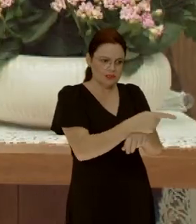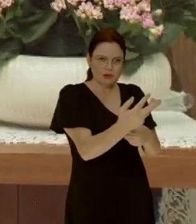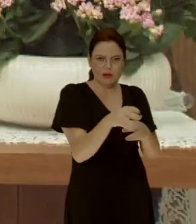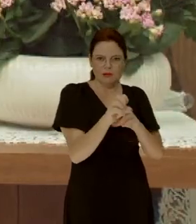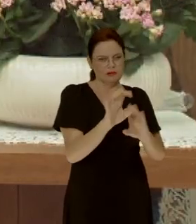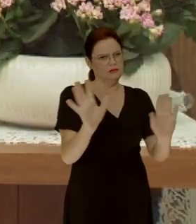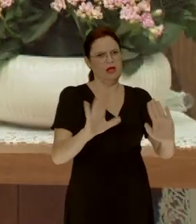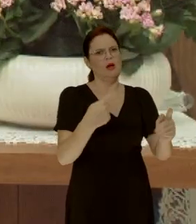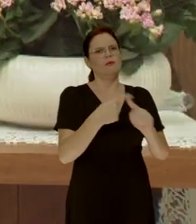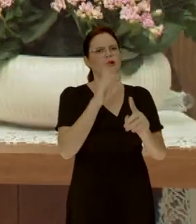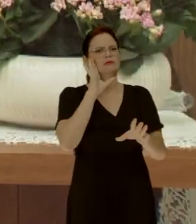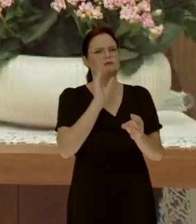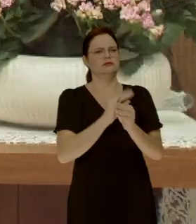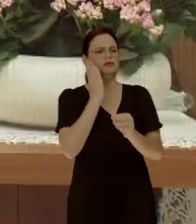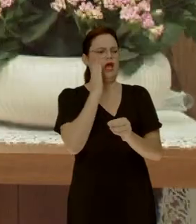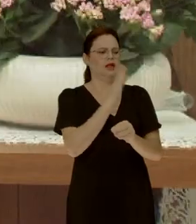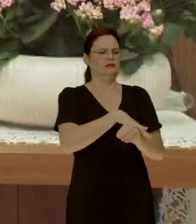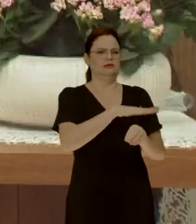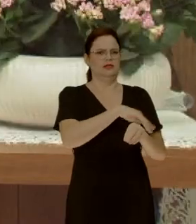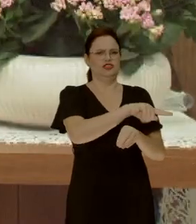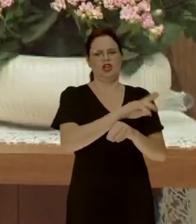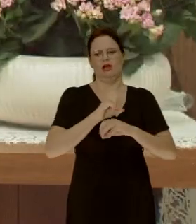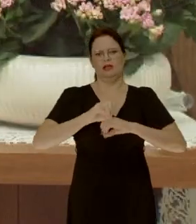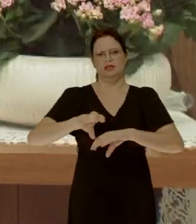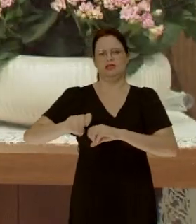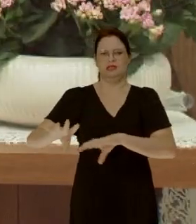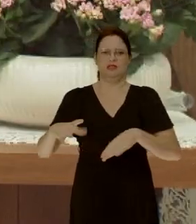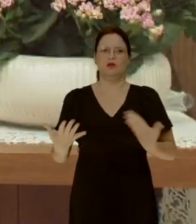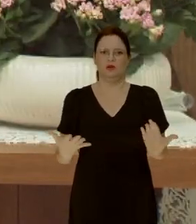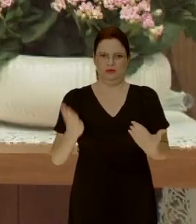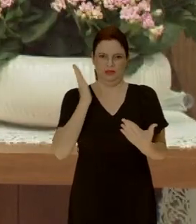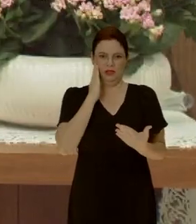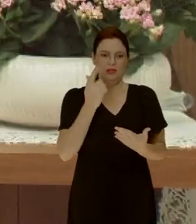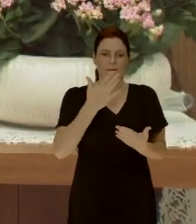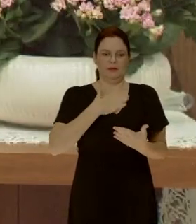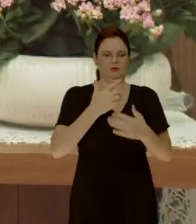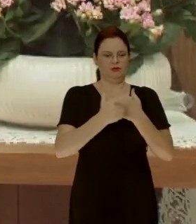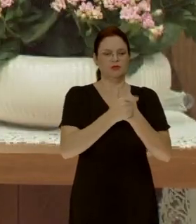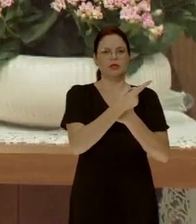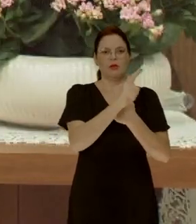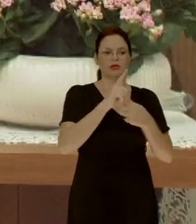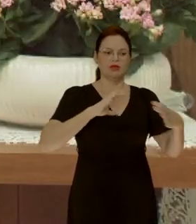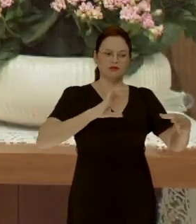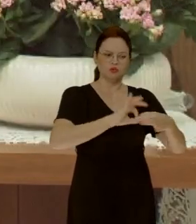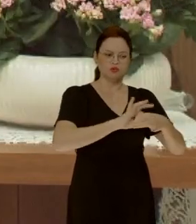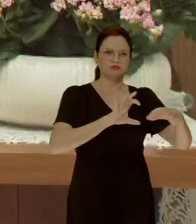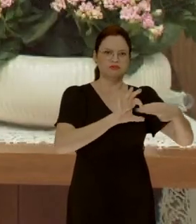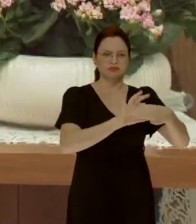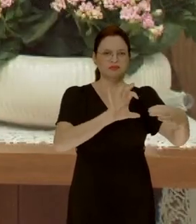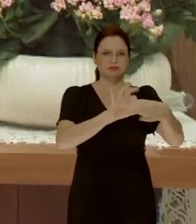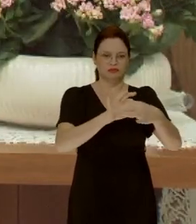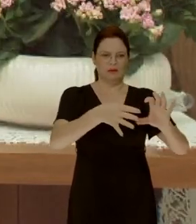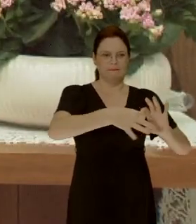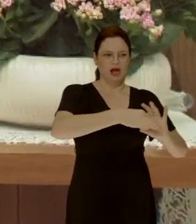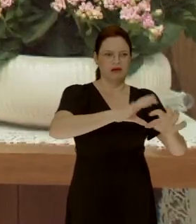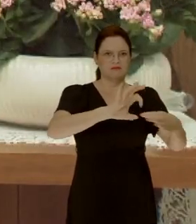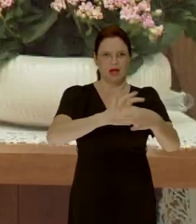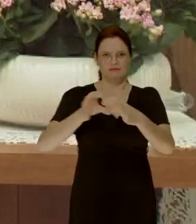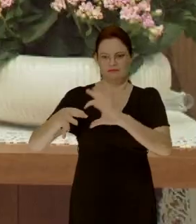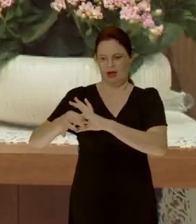que aquele assunto já estava sendo dado por outra disciplina. Então o que aconteceu? Houve